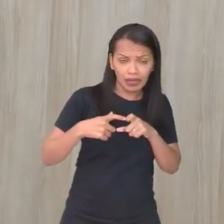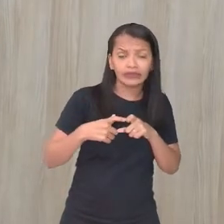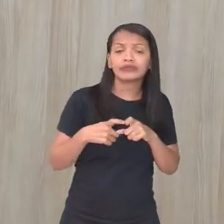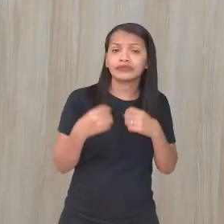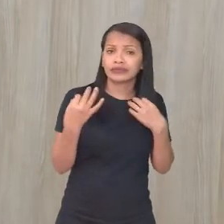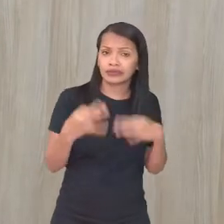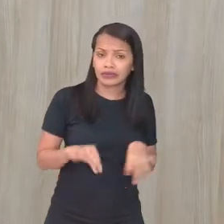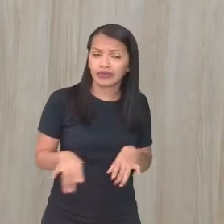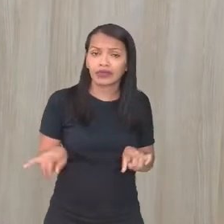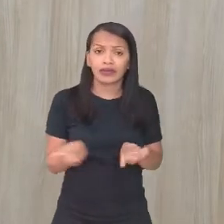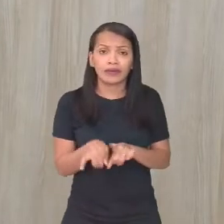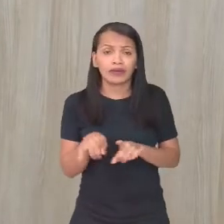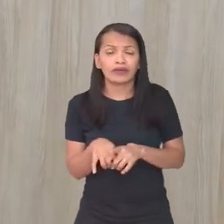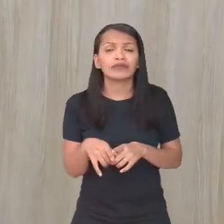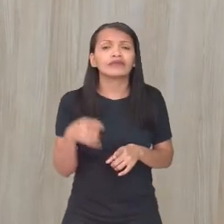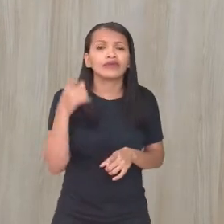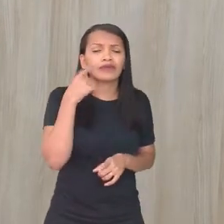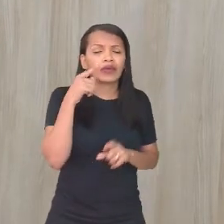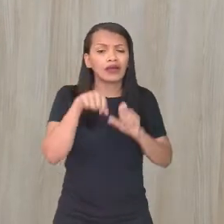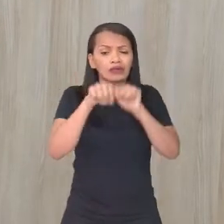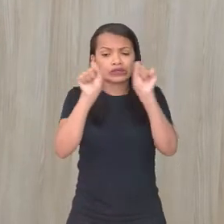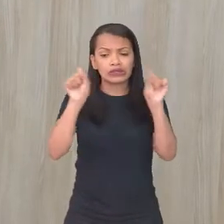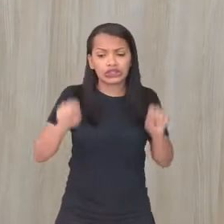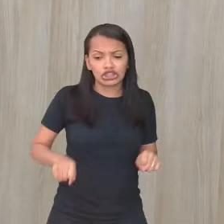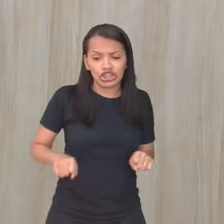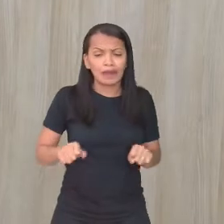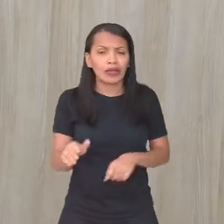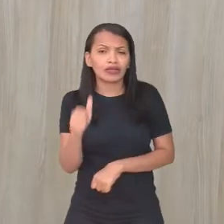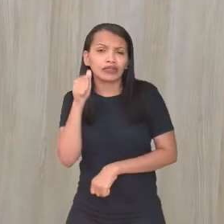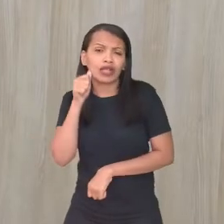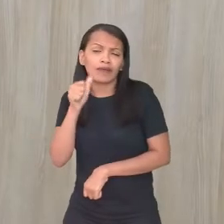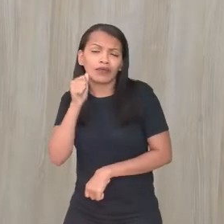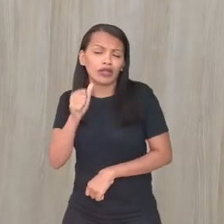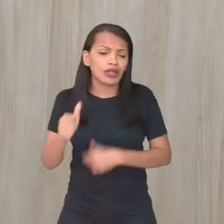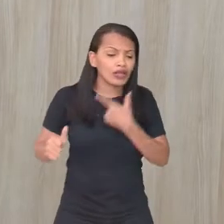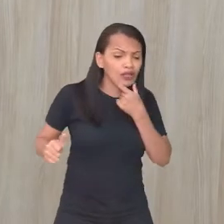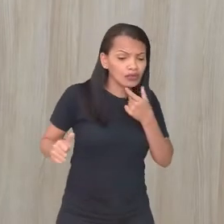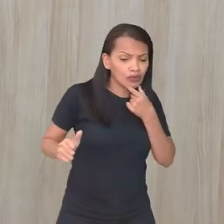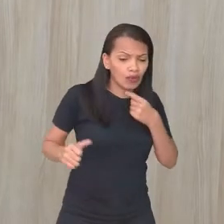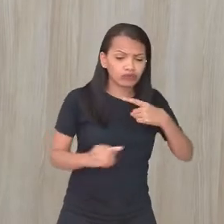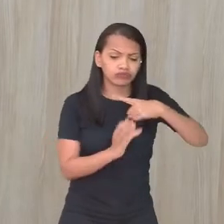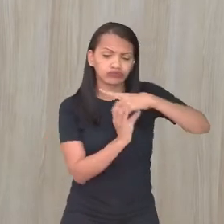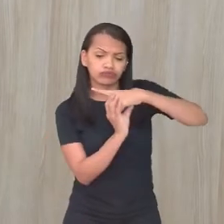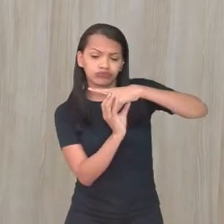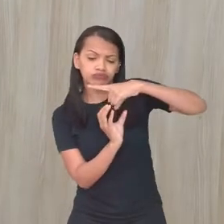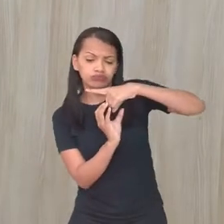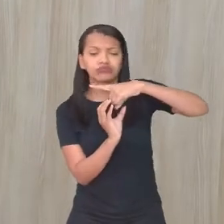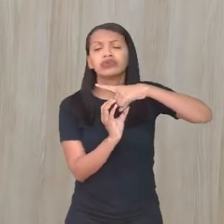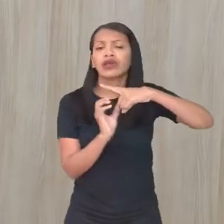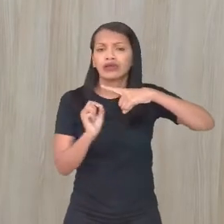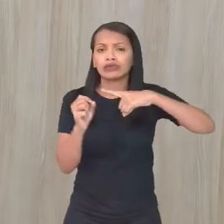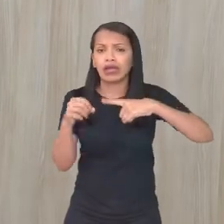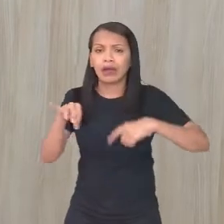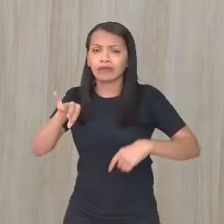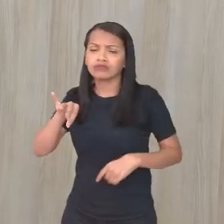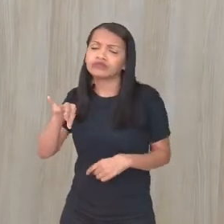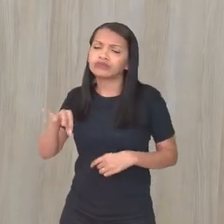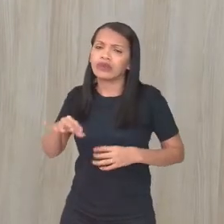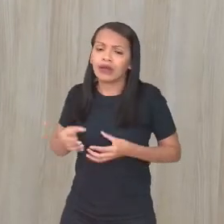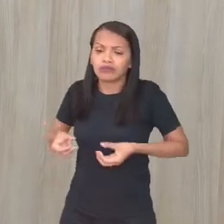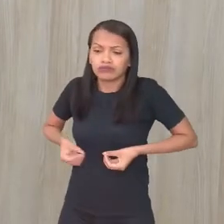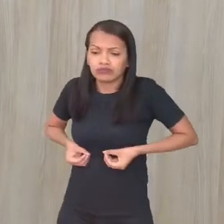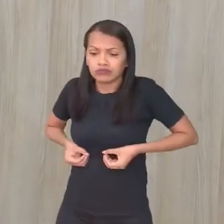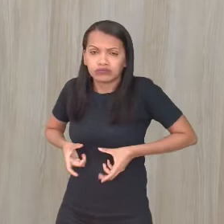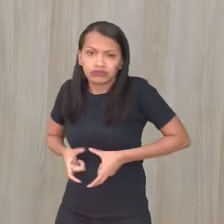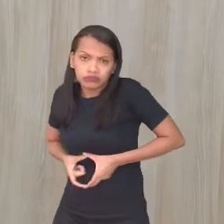adequados. Então, a gente falar a respeito do sistema reprodutor é falar de um sistema que é muito importante,